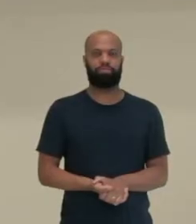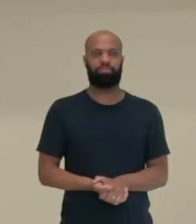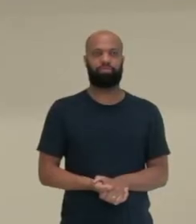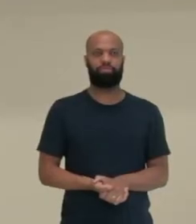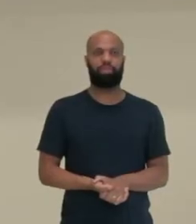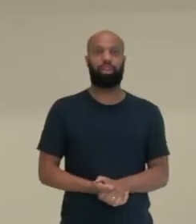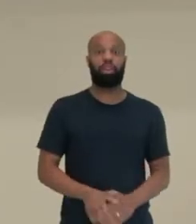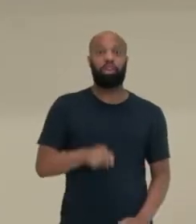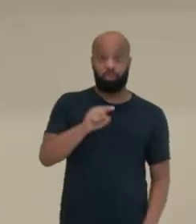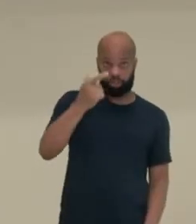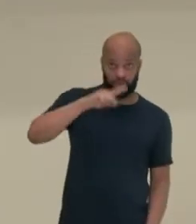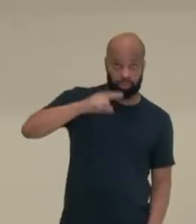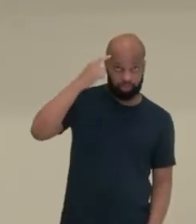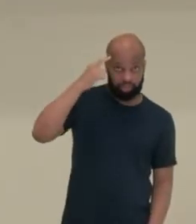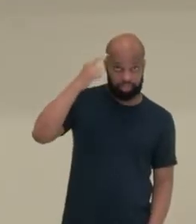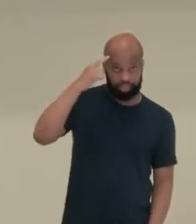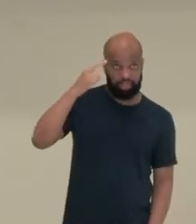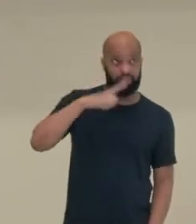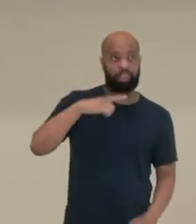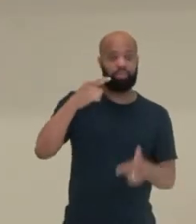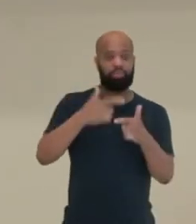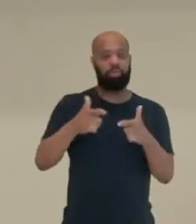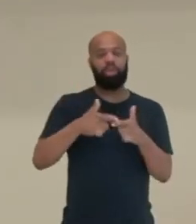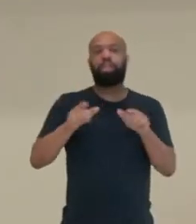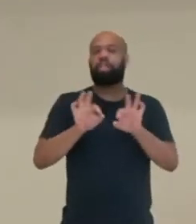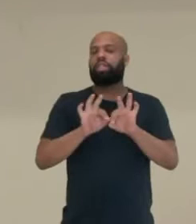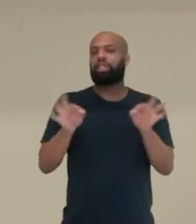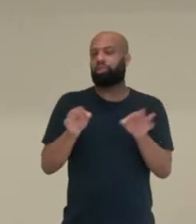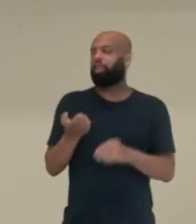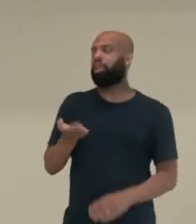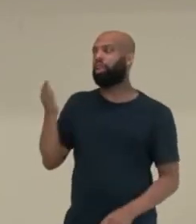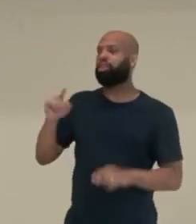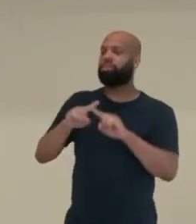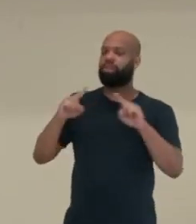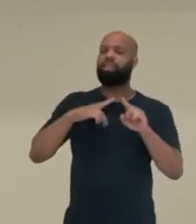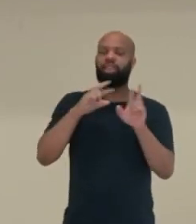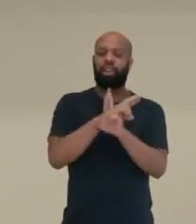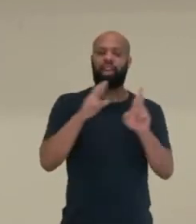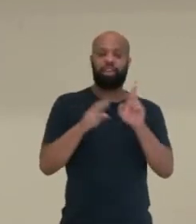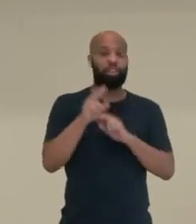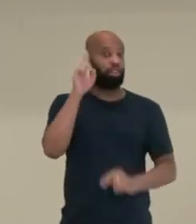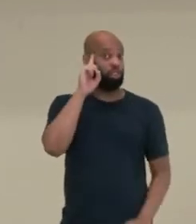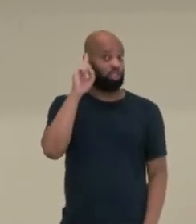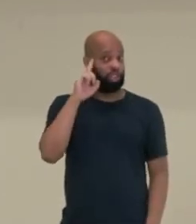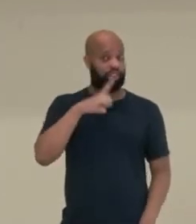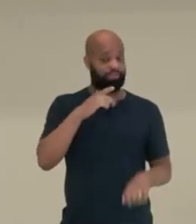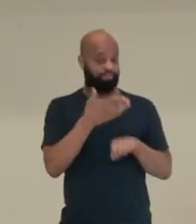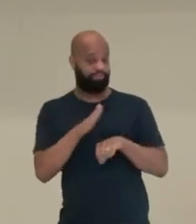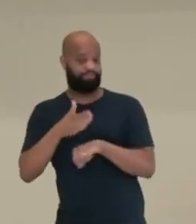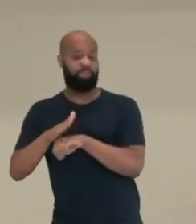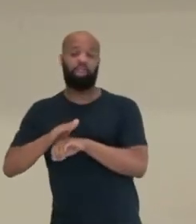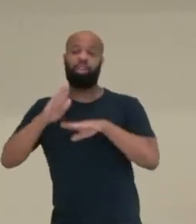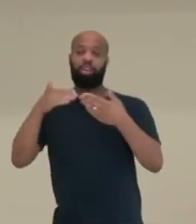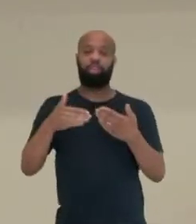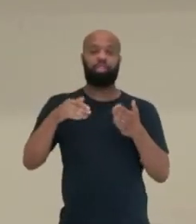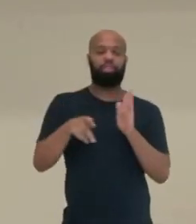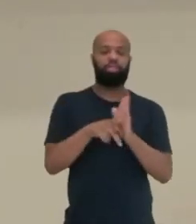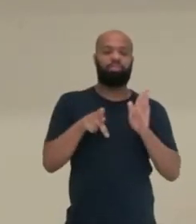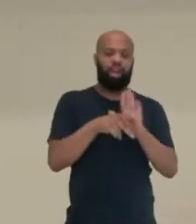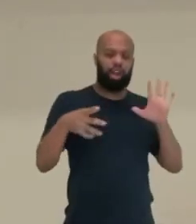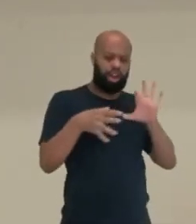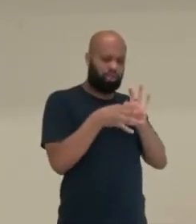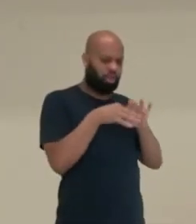Conseguiu pensar? Esse é um problema bem simples e que tem super a ver com a prática. E às vezes, quando a gente liga a matemática